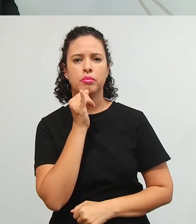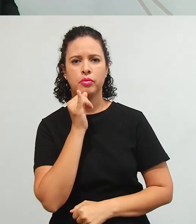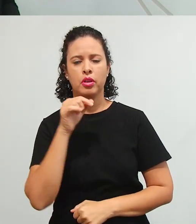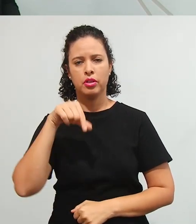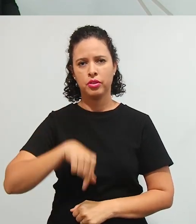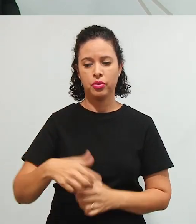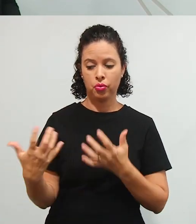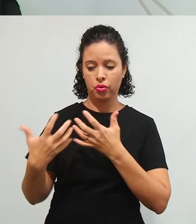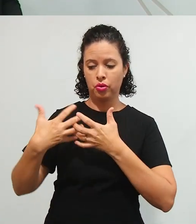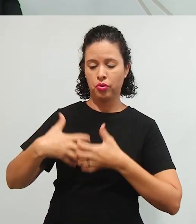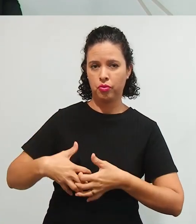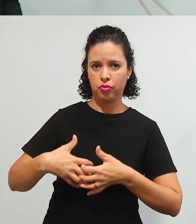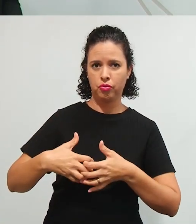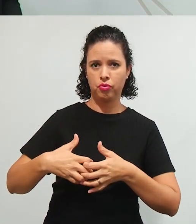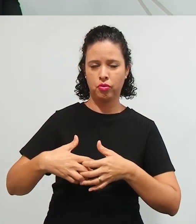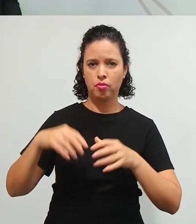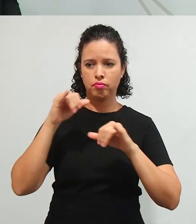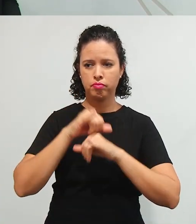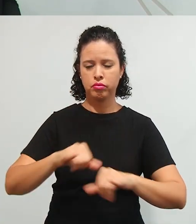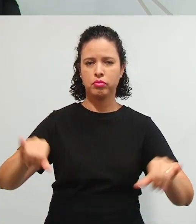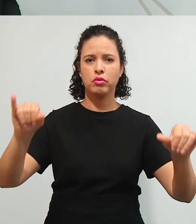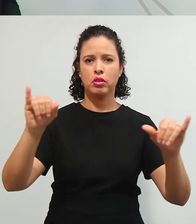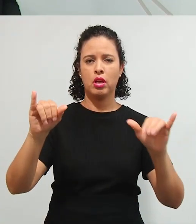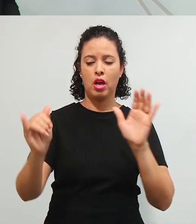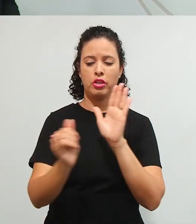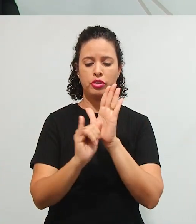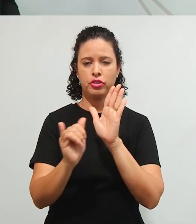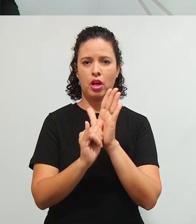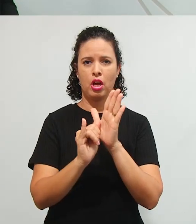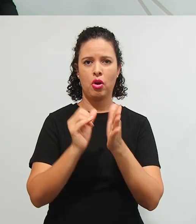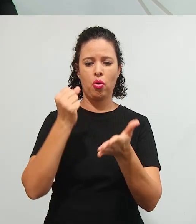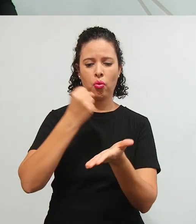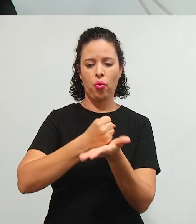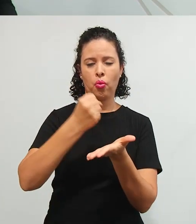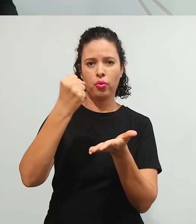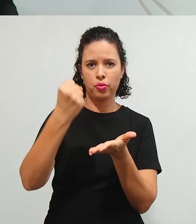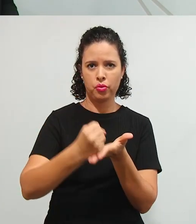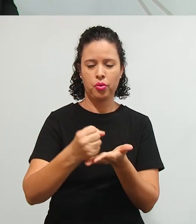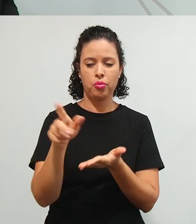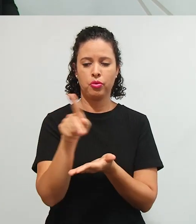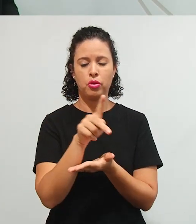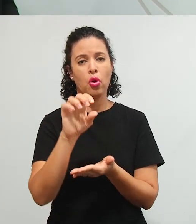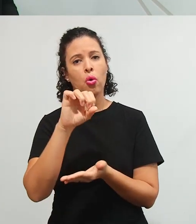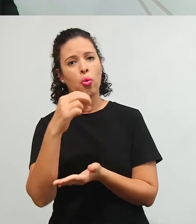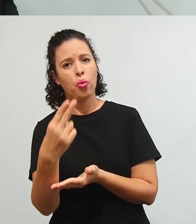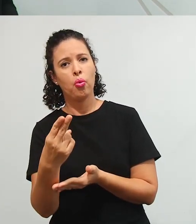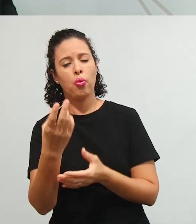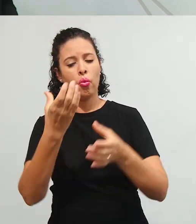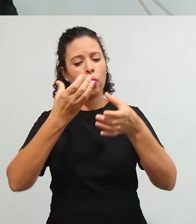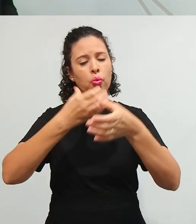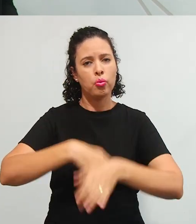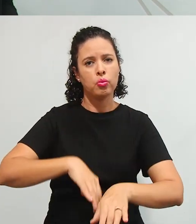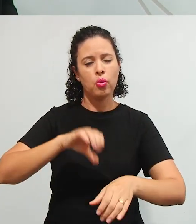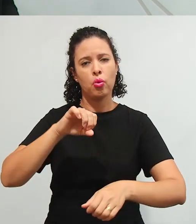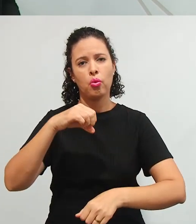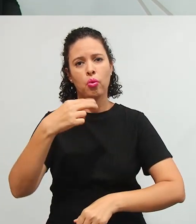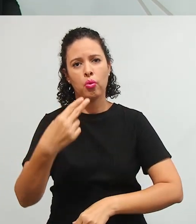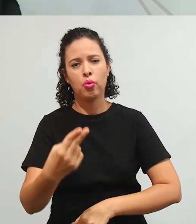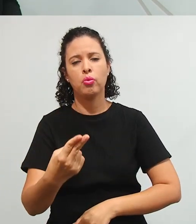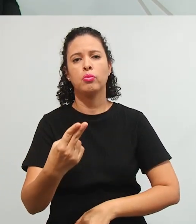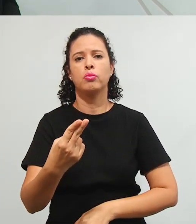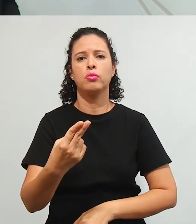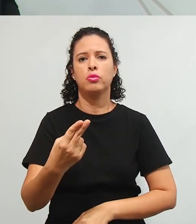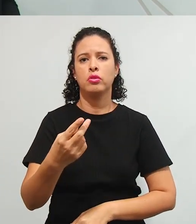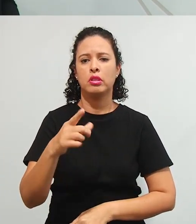um edital de contratação de professores ou de concurso público ou de uma licitação,